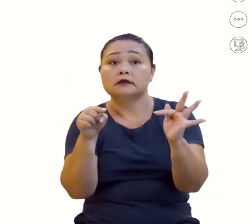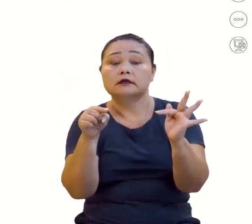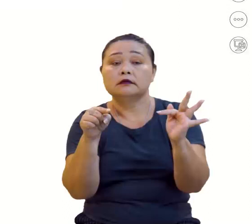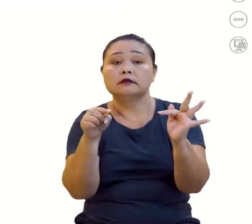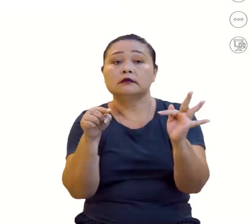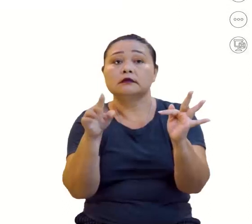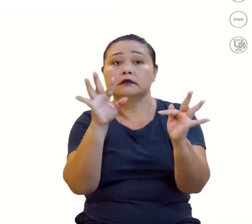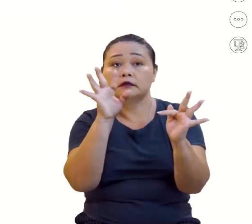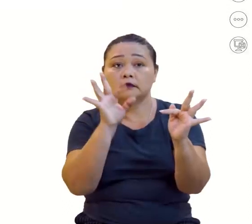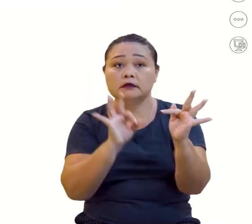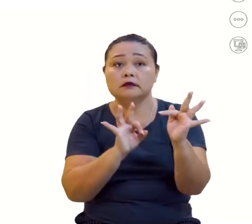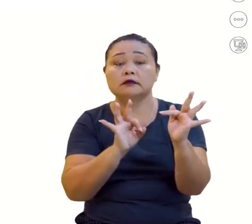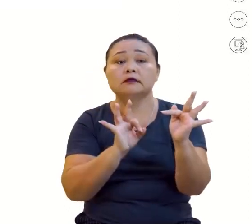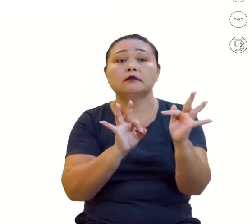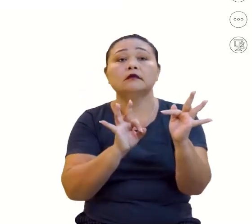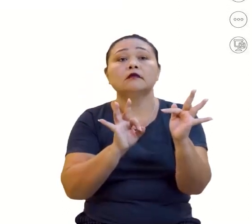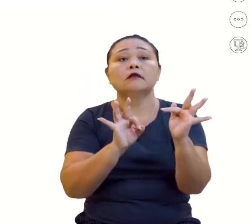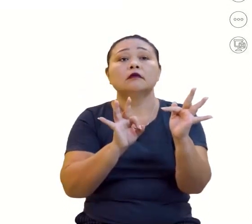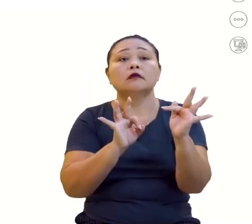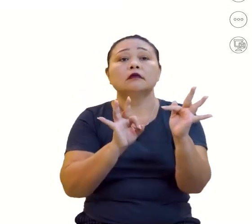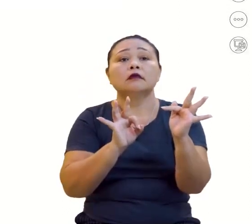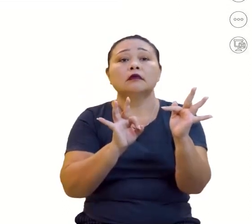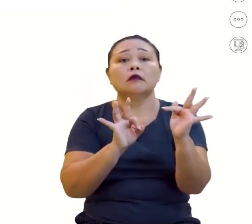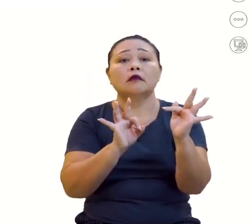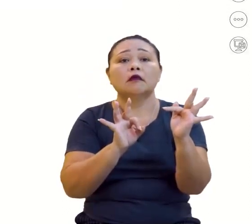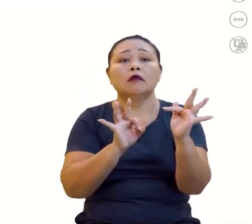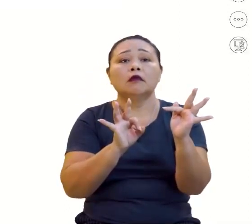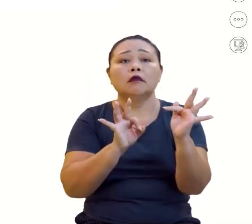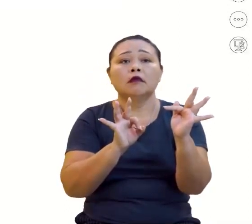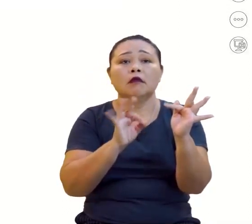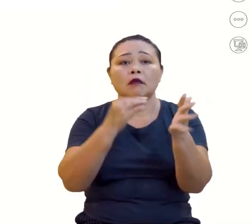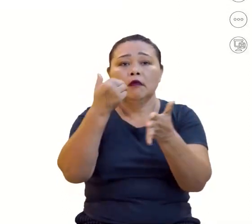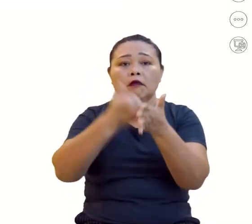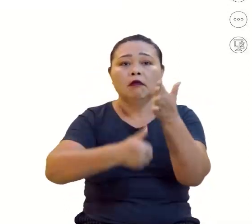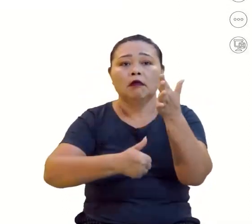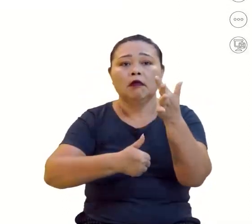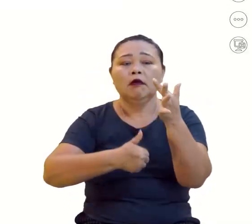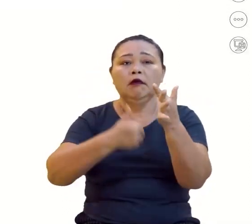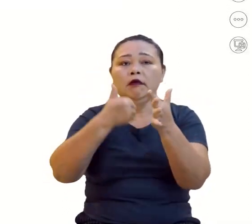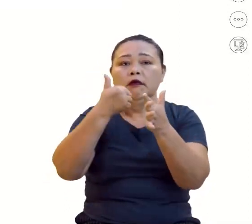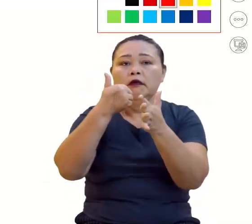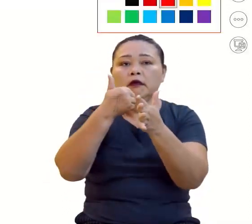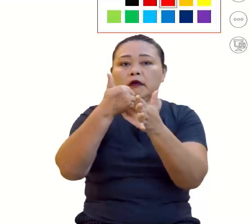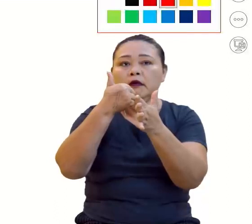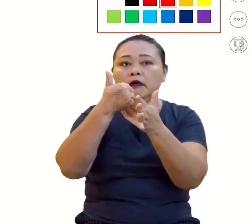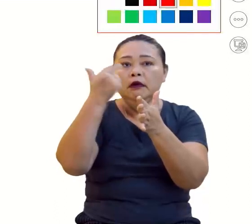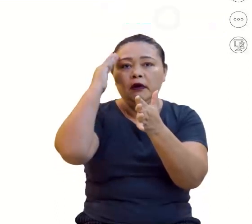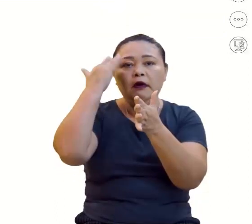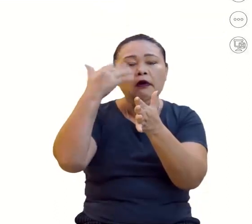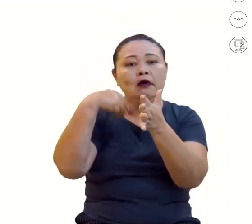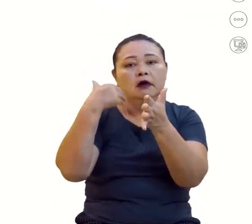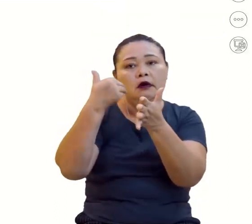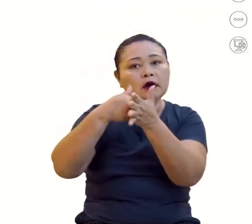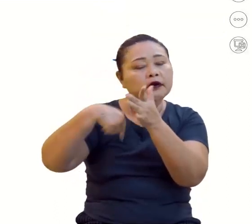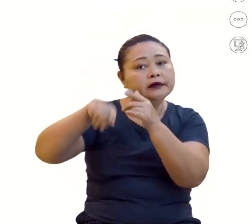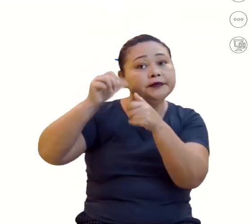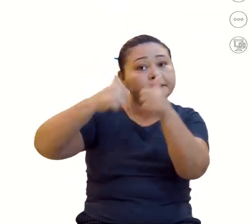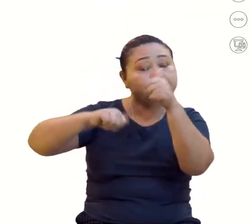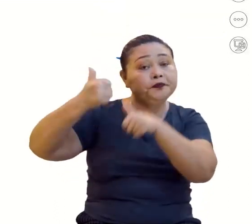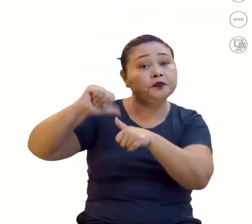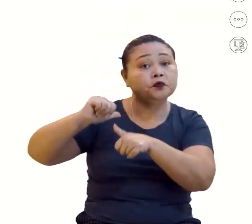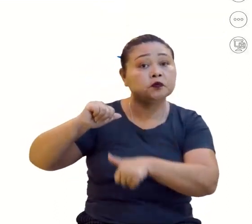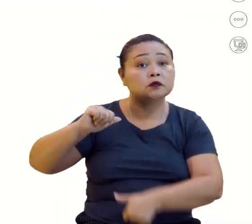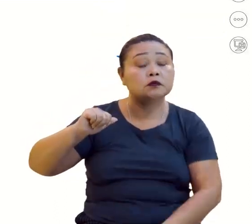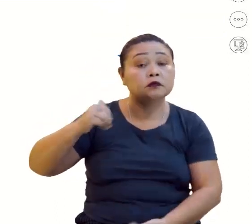tá certo. Beleza. Diminuiu uma pessoa. É, porque o que você Desconto tem de que, R$1, você tem que analisar é que é